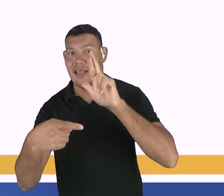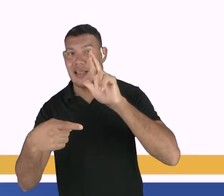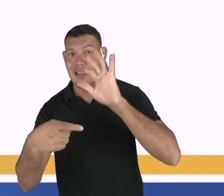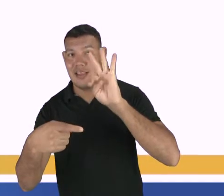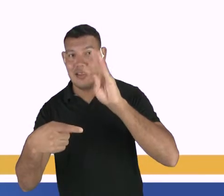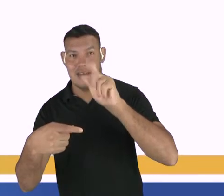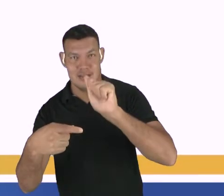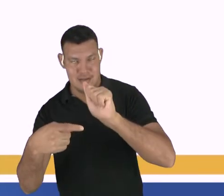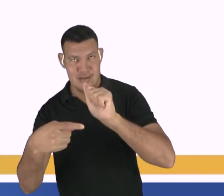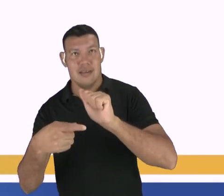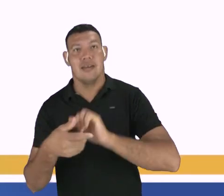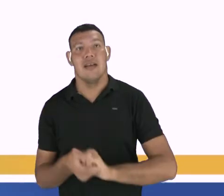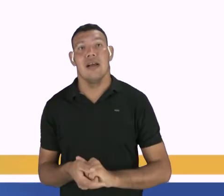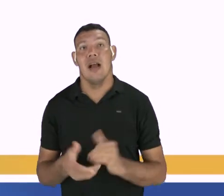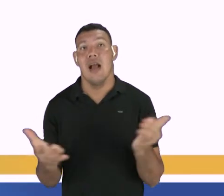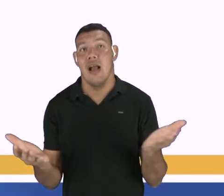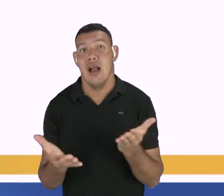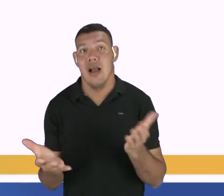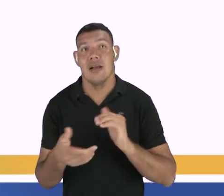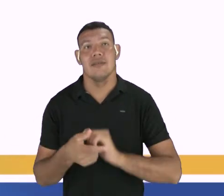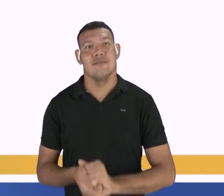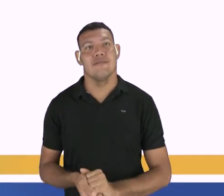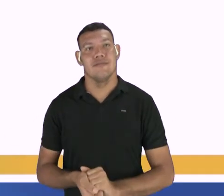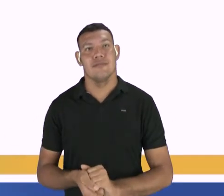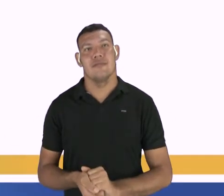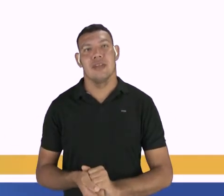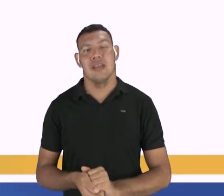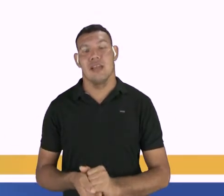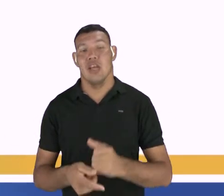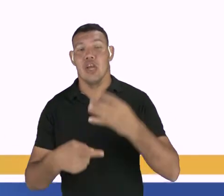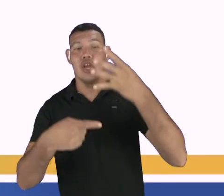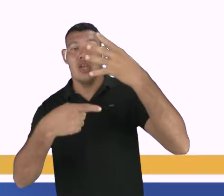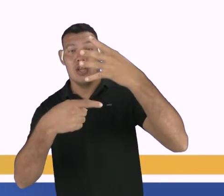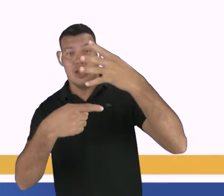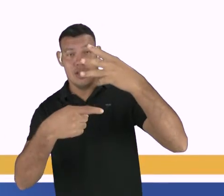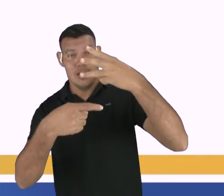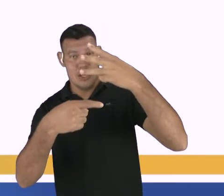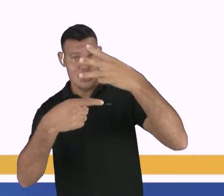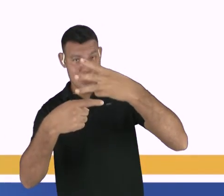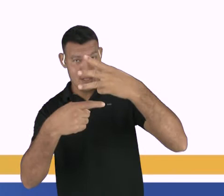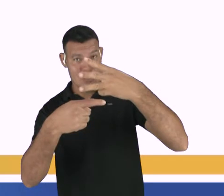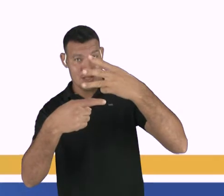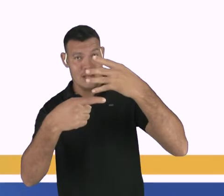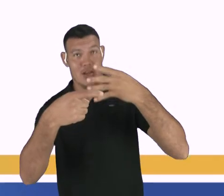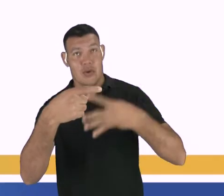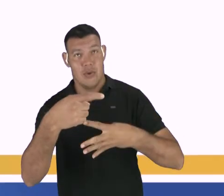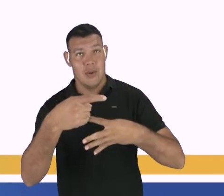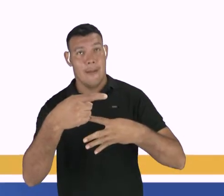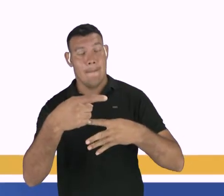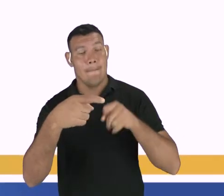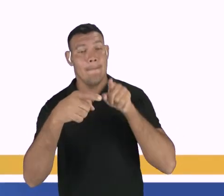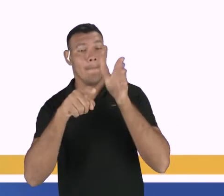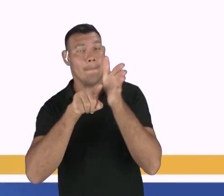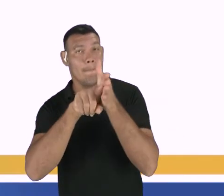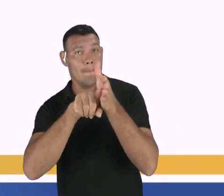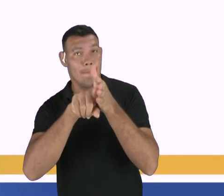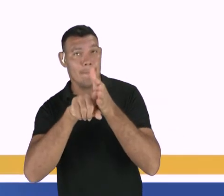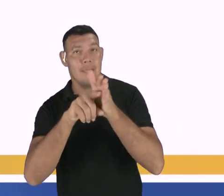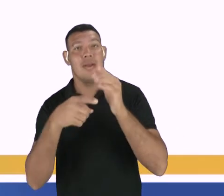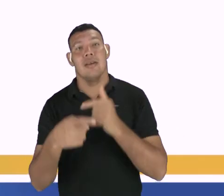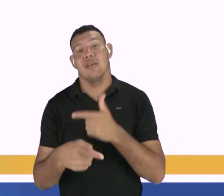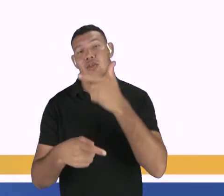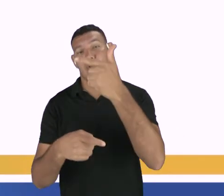Aí, desses 3 quartos, eu vou subtrair os 2 quartos que o Raul comeu. Então, 3 quartos menos 2 quartos, eu vou